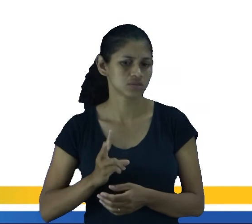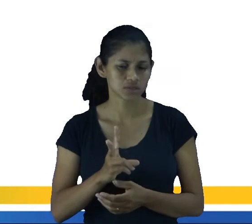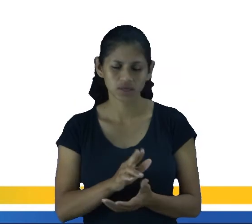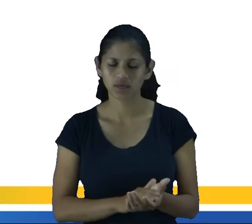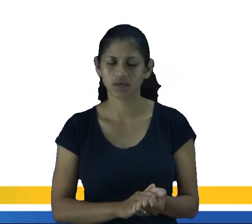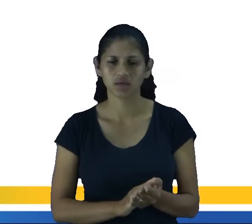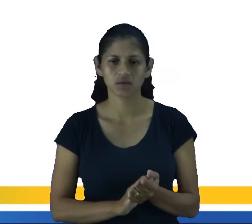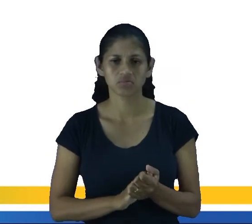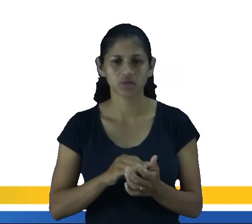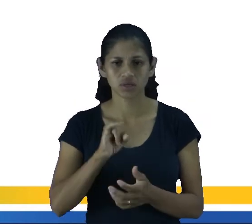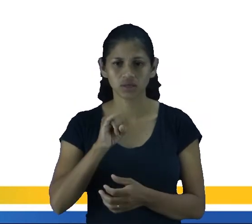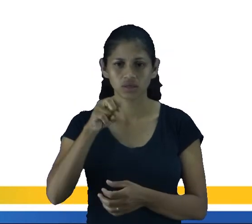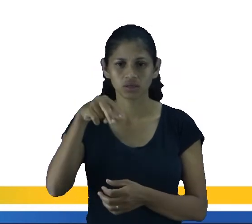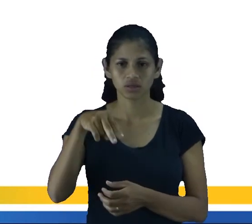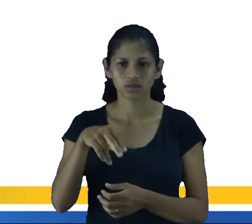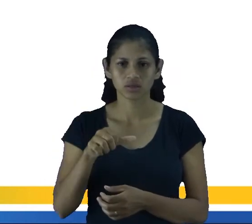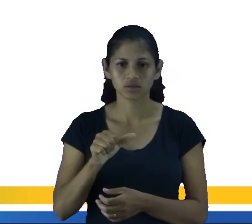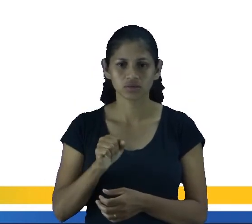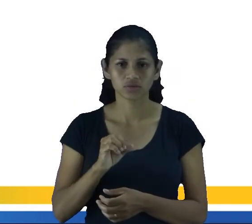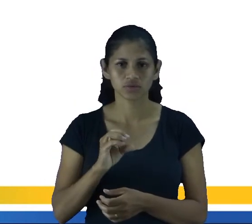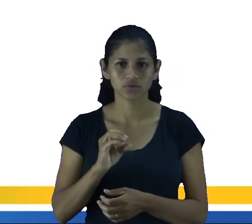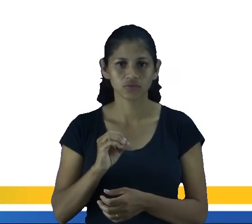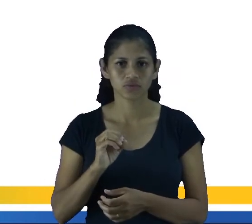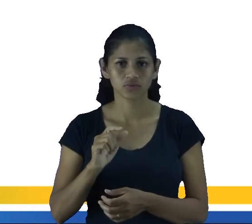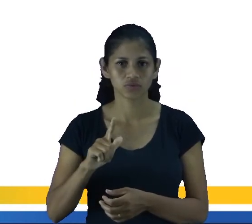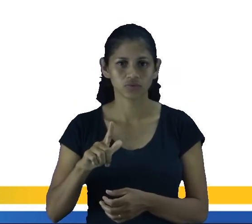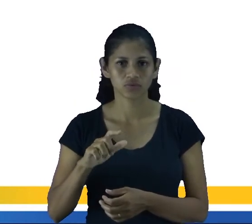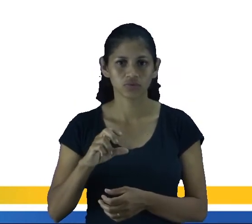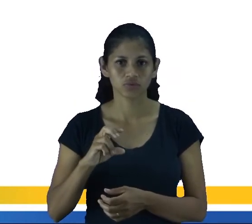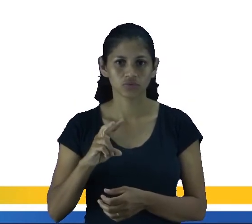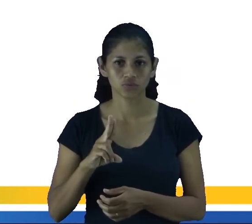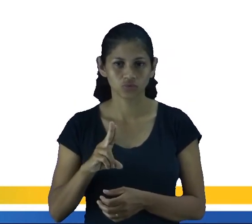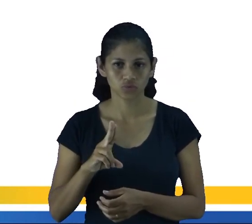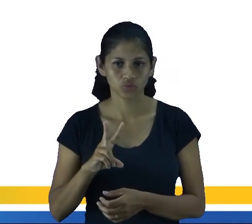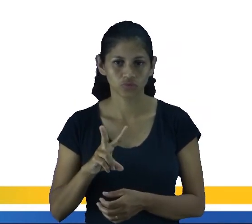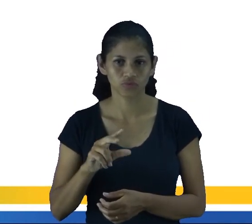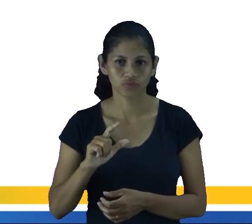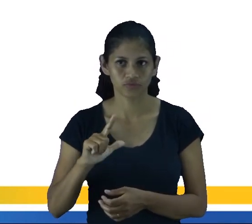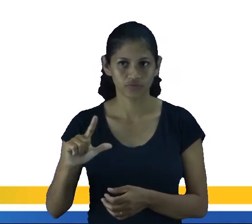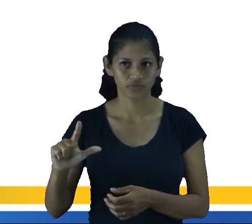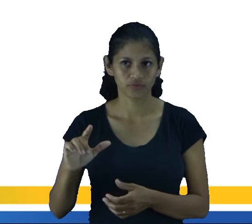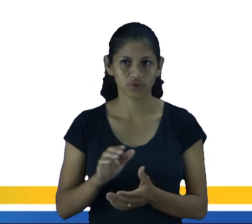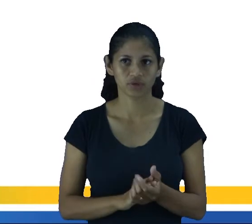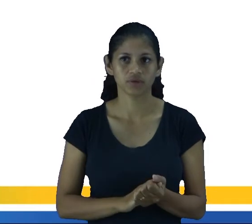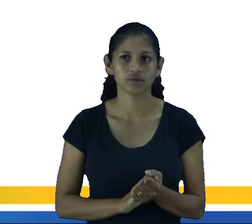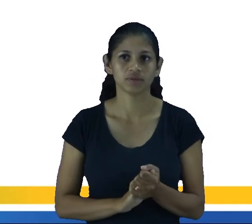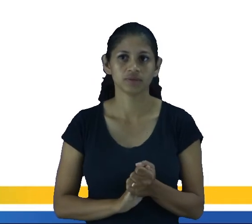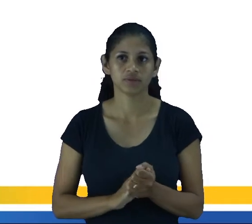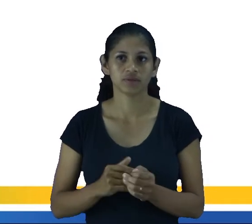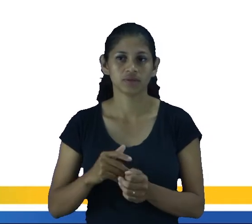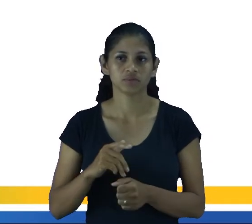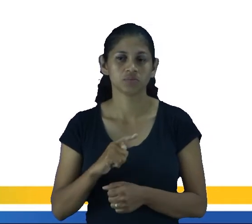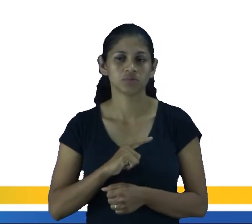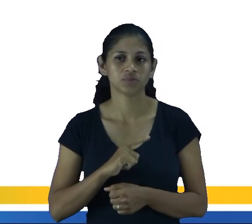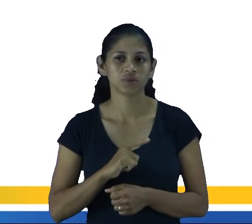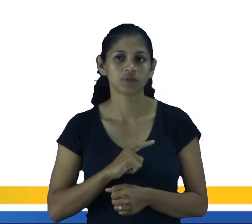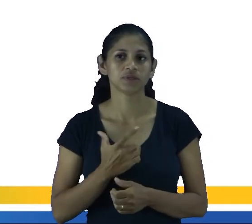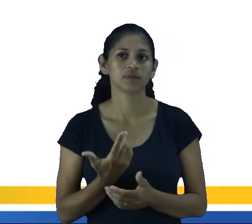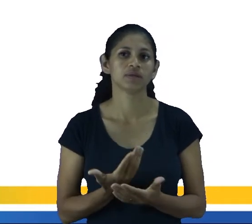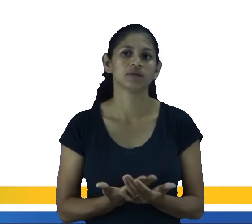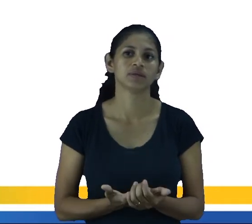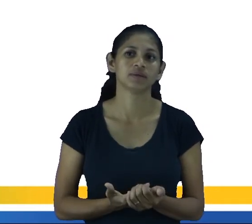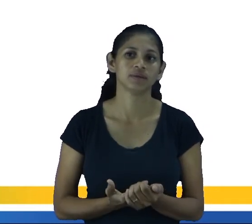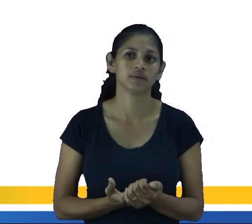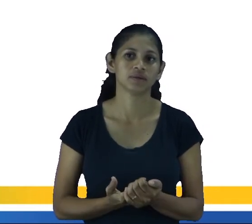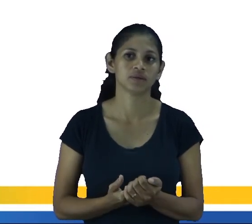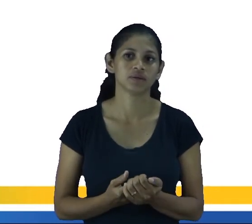tá? Aí a gente tem os sulfetos, né? Todos os sulfetos são insolúveis, exceto, né, sempre tem as exceções.